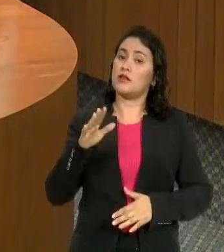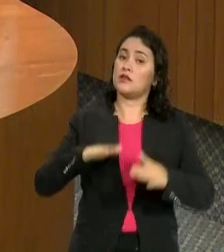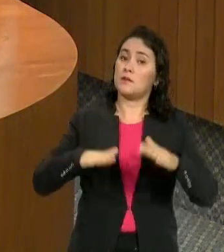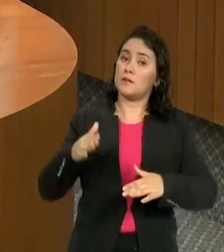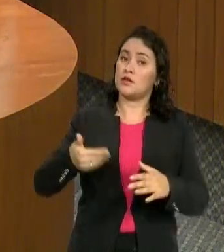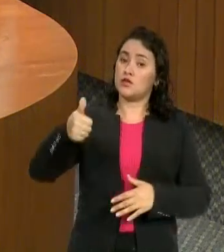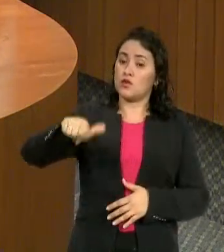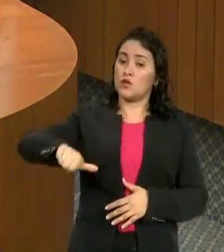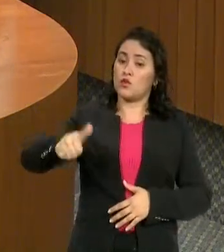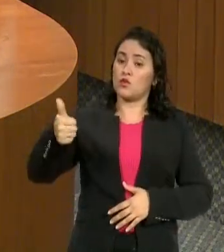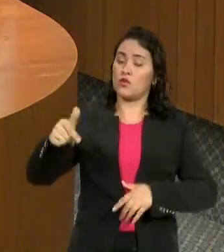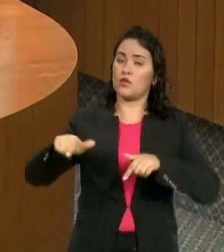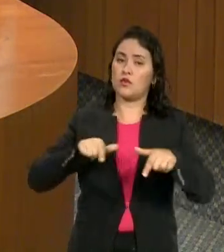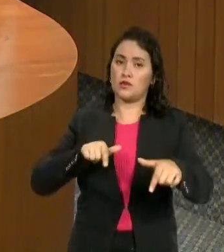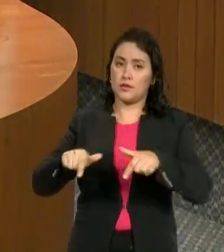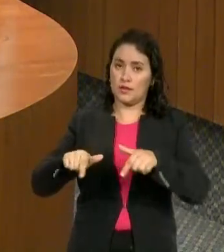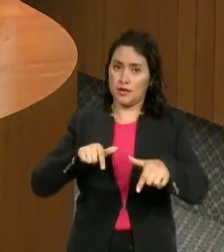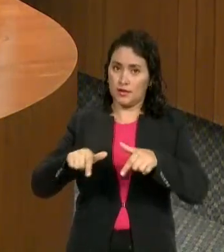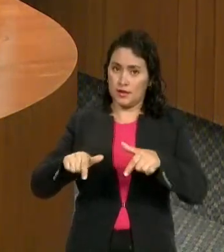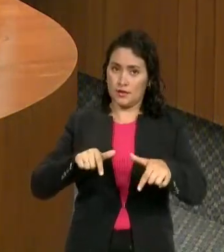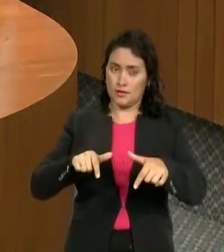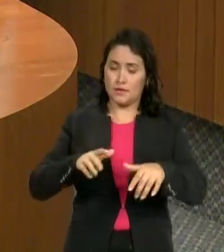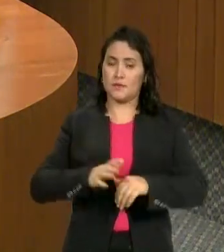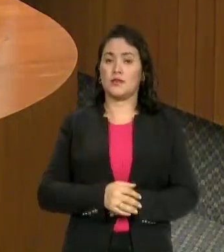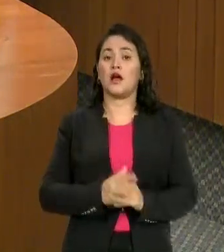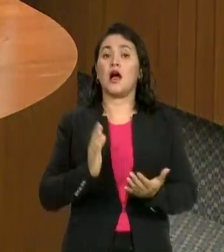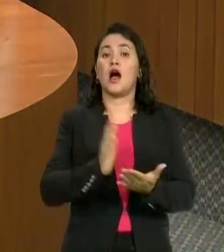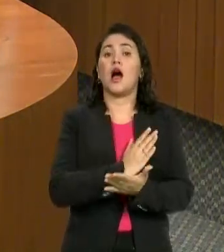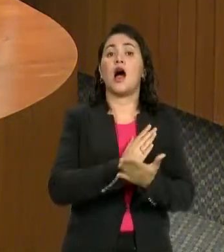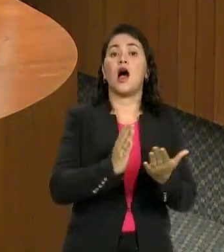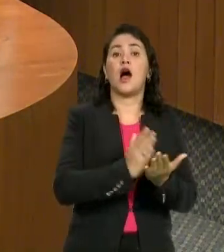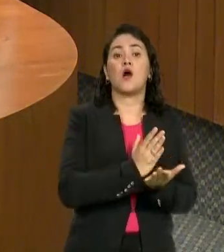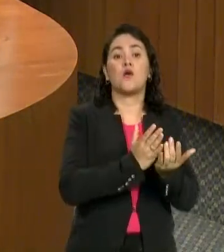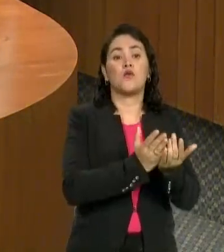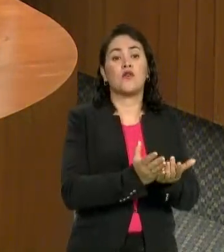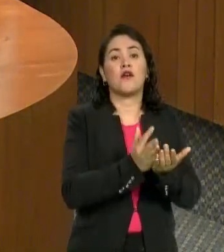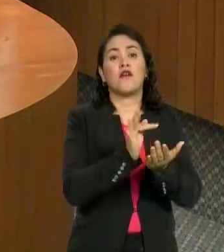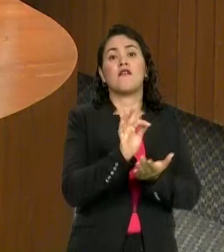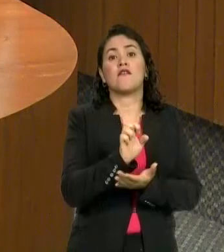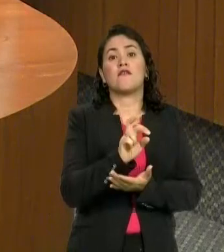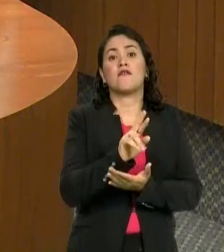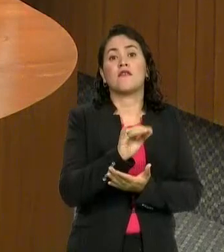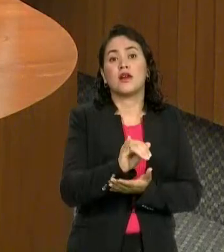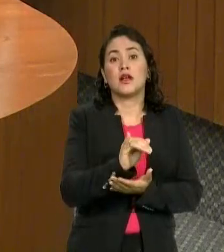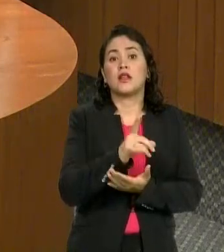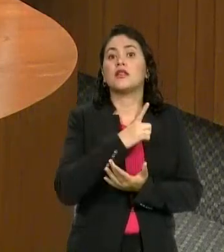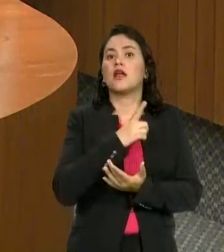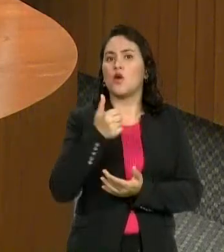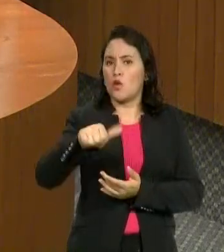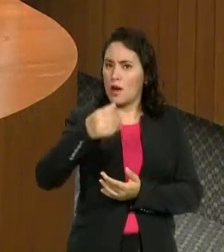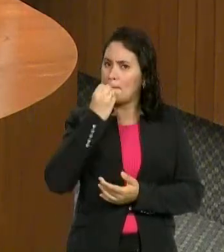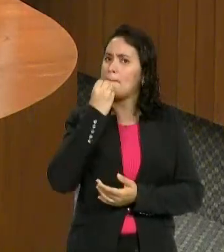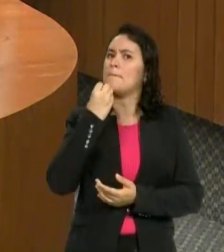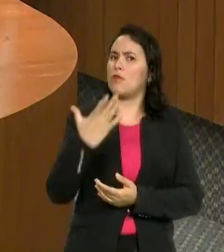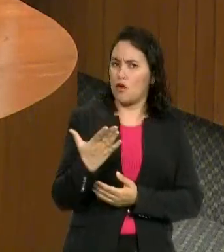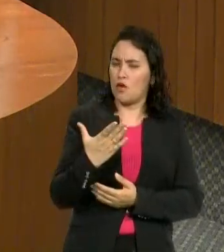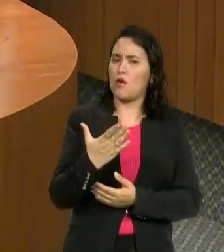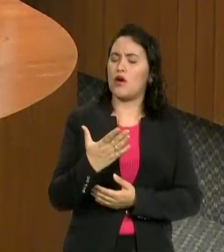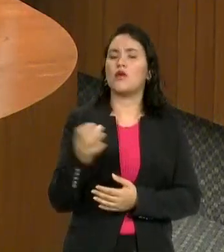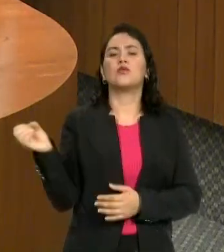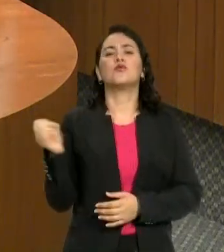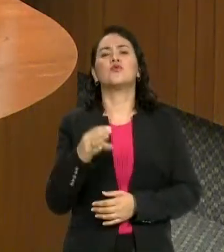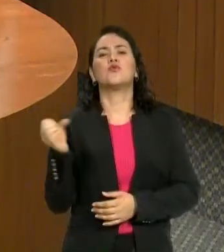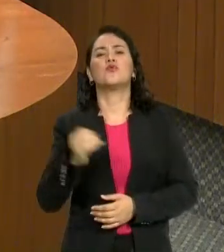serviço. Qualidade, alguns ferros têm. Aquele novo, aquele São Gabriel, quando ele não encalha, a viagem é excelente dentro